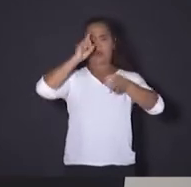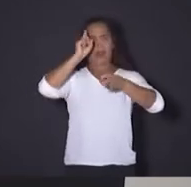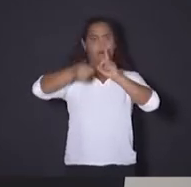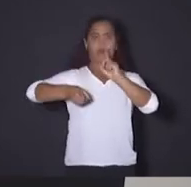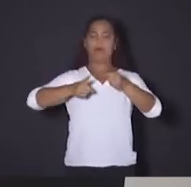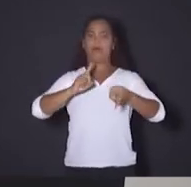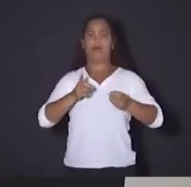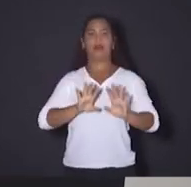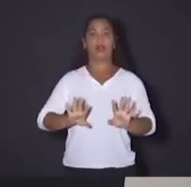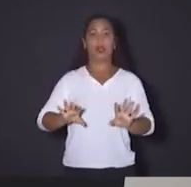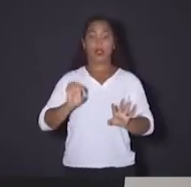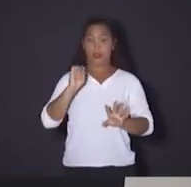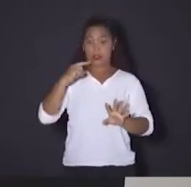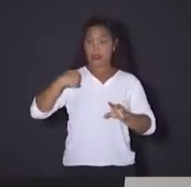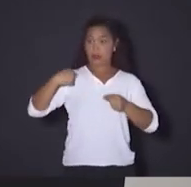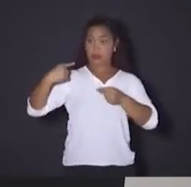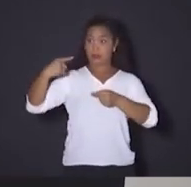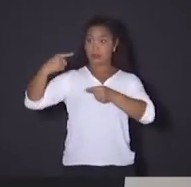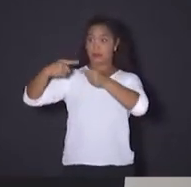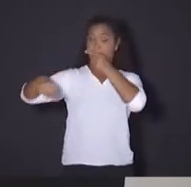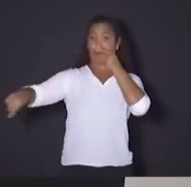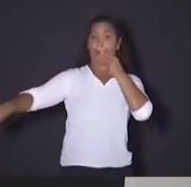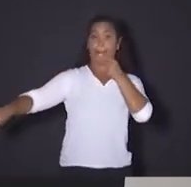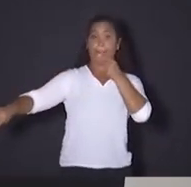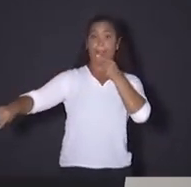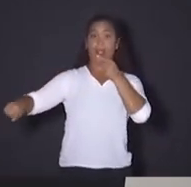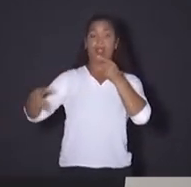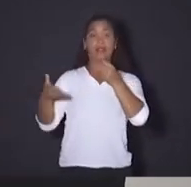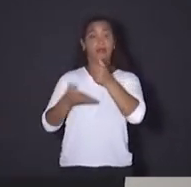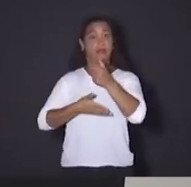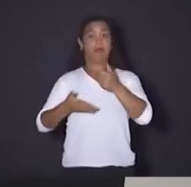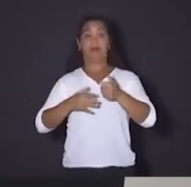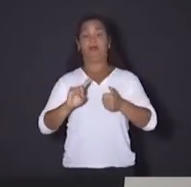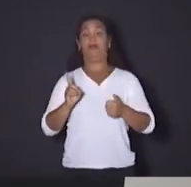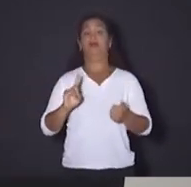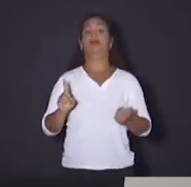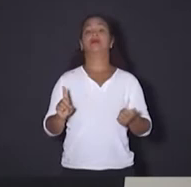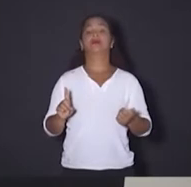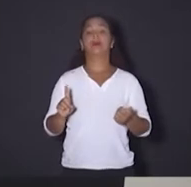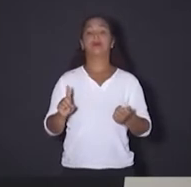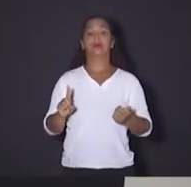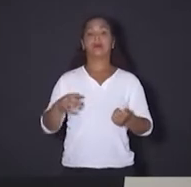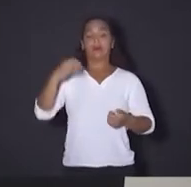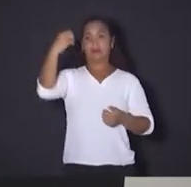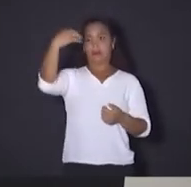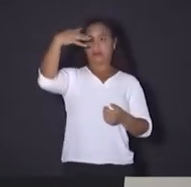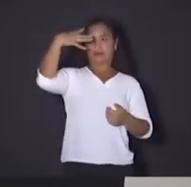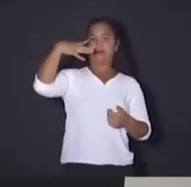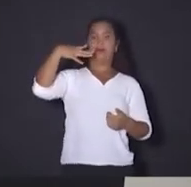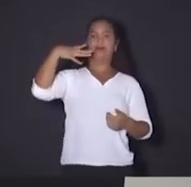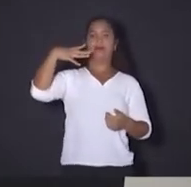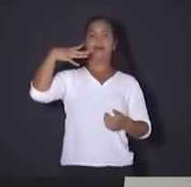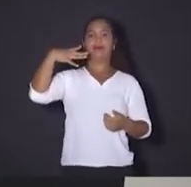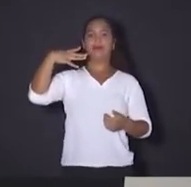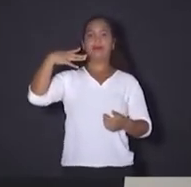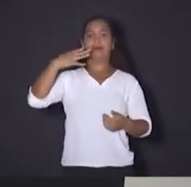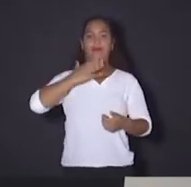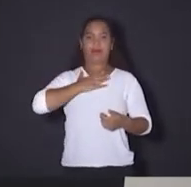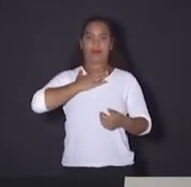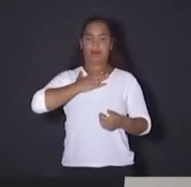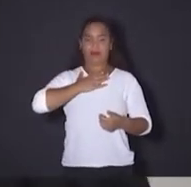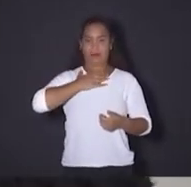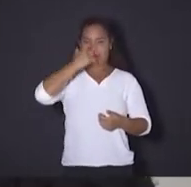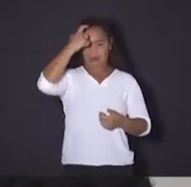que eu discordo mesmo que minha escola não tenha fundamento eu coloco luz sobre mim mesmo a minha existência